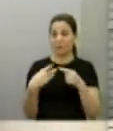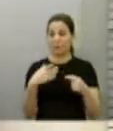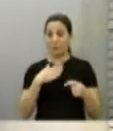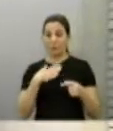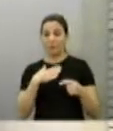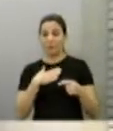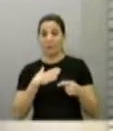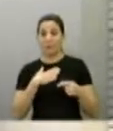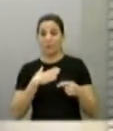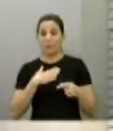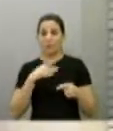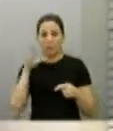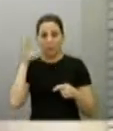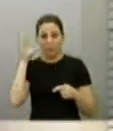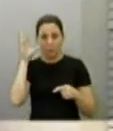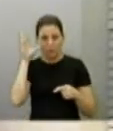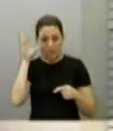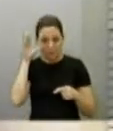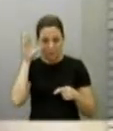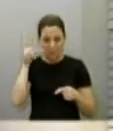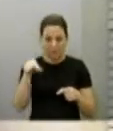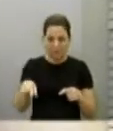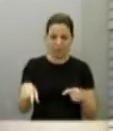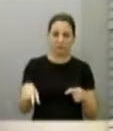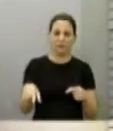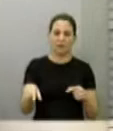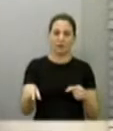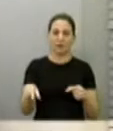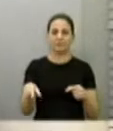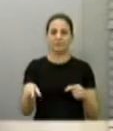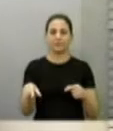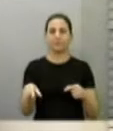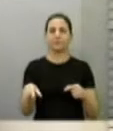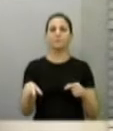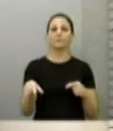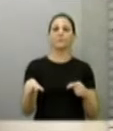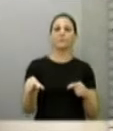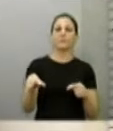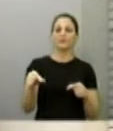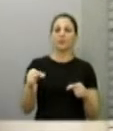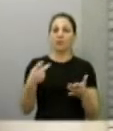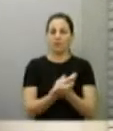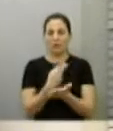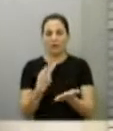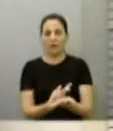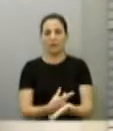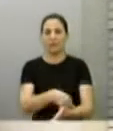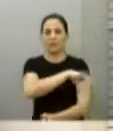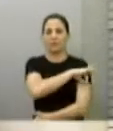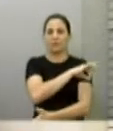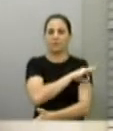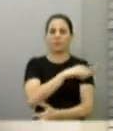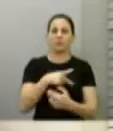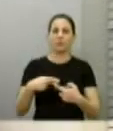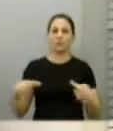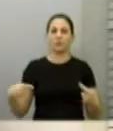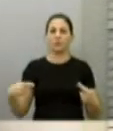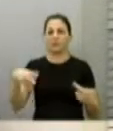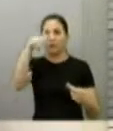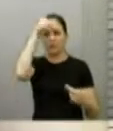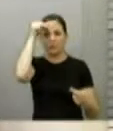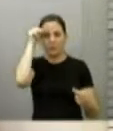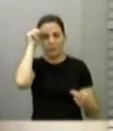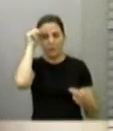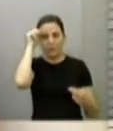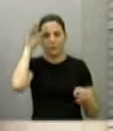de irregularidades que existiam na Prefeitura e que envolveram membros do Executivo e também